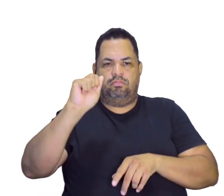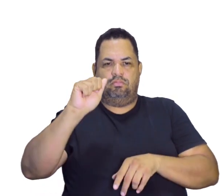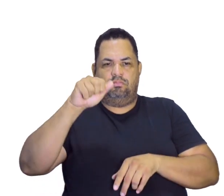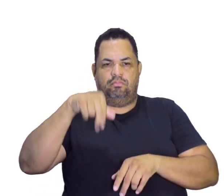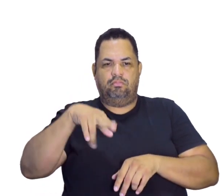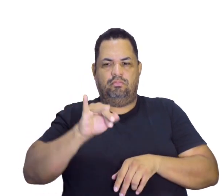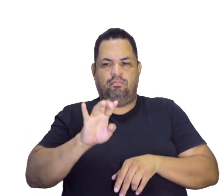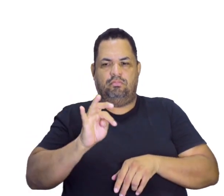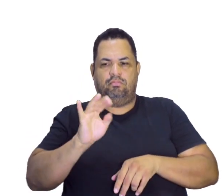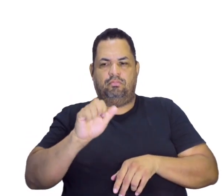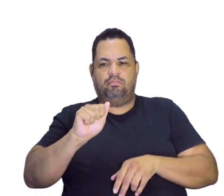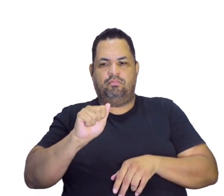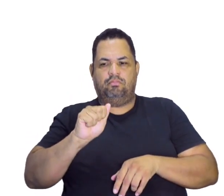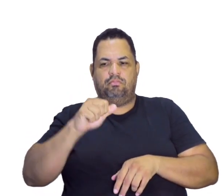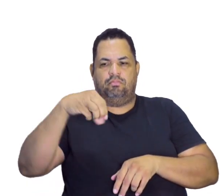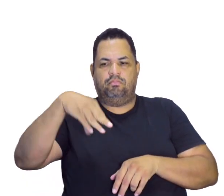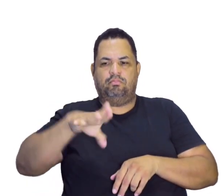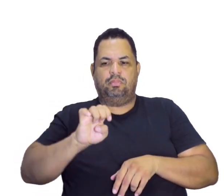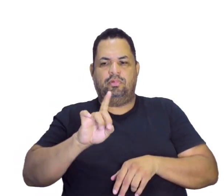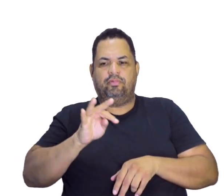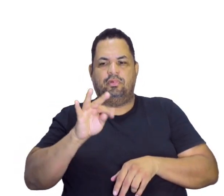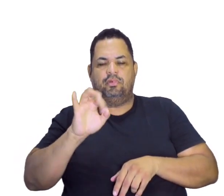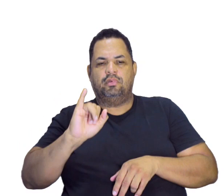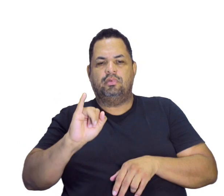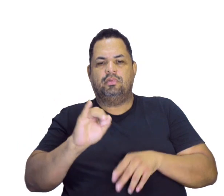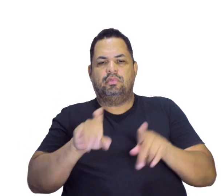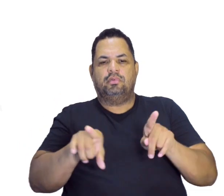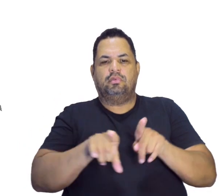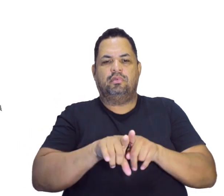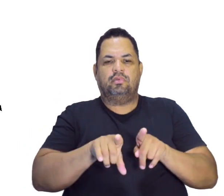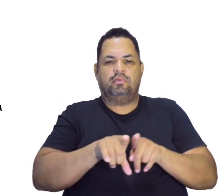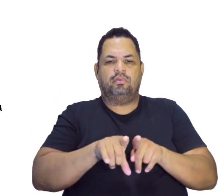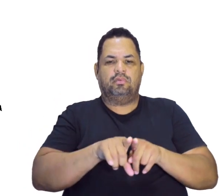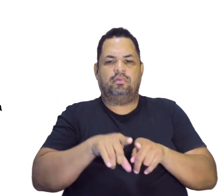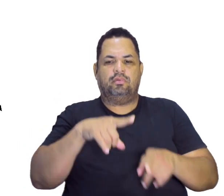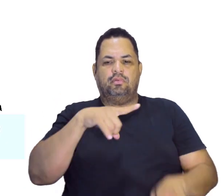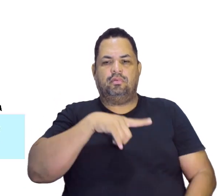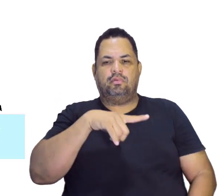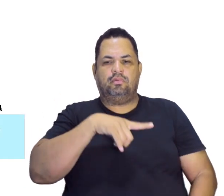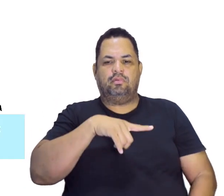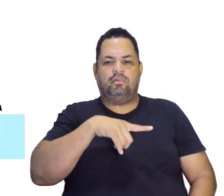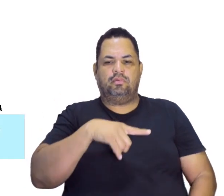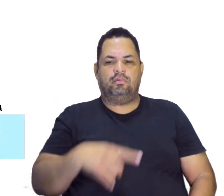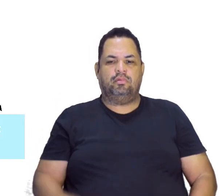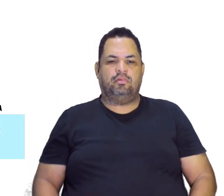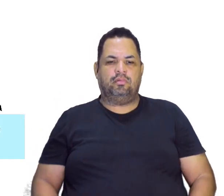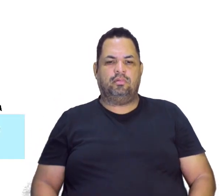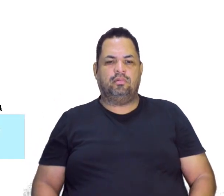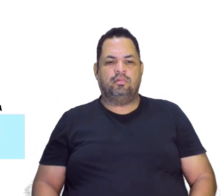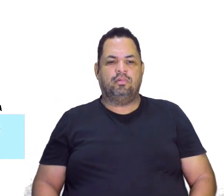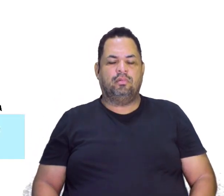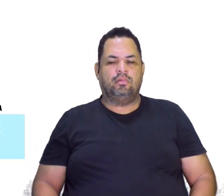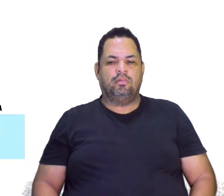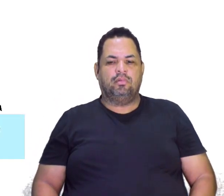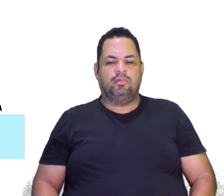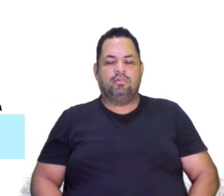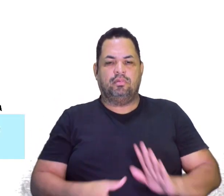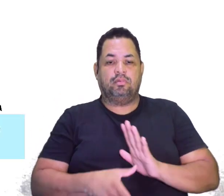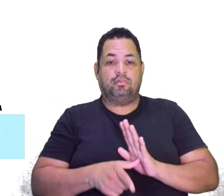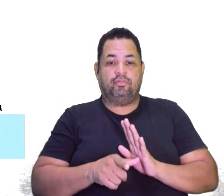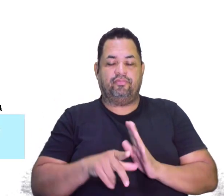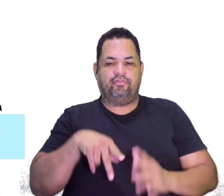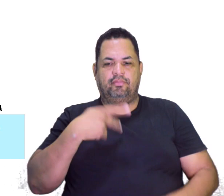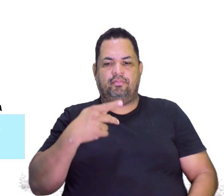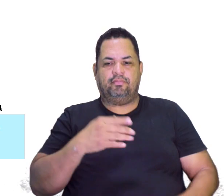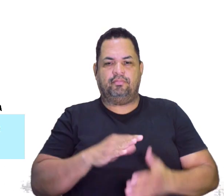o nome dela, tá? Anitta Malfatti. E aqui temos, vamos ver que eu estou antecipando